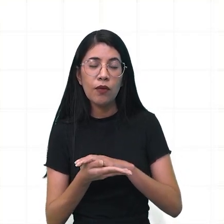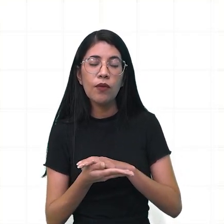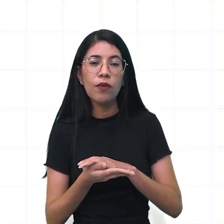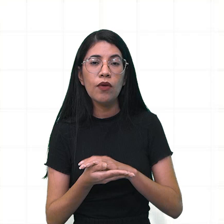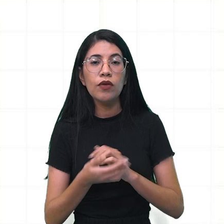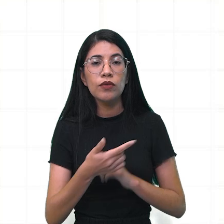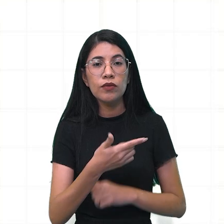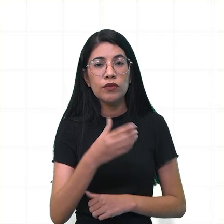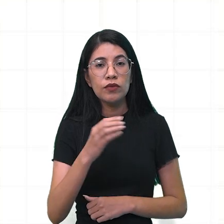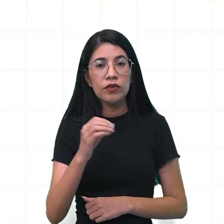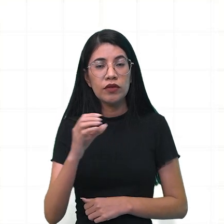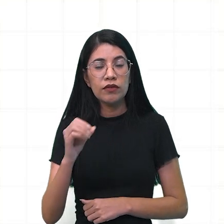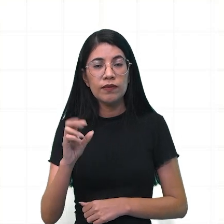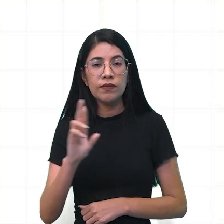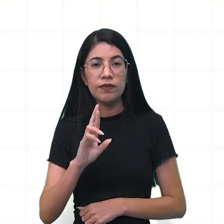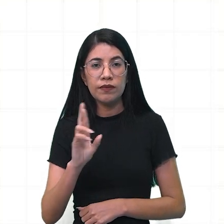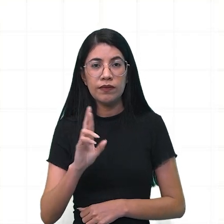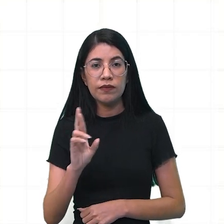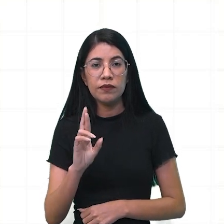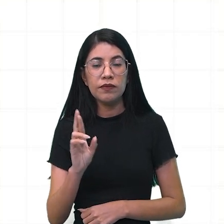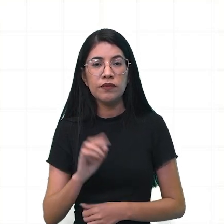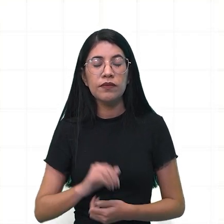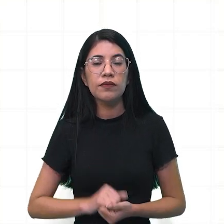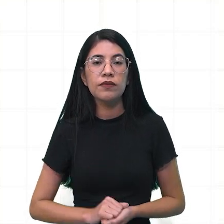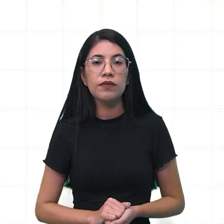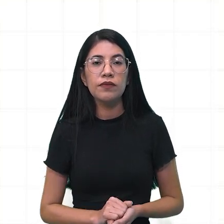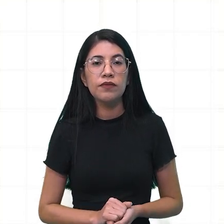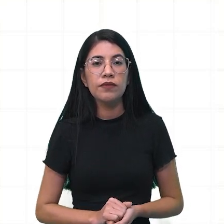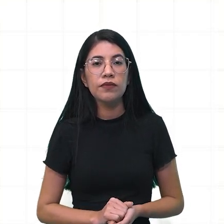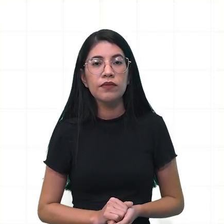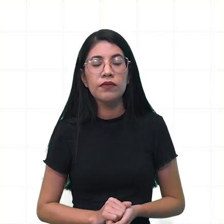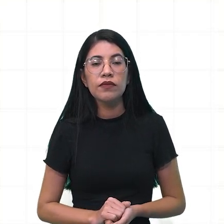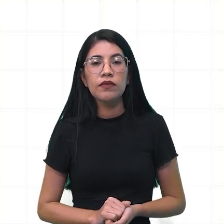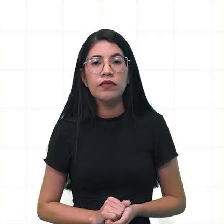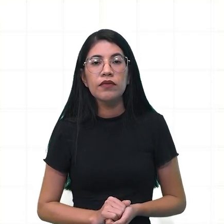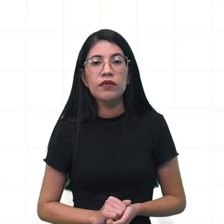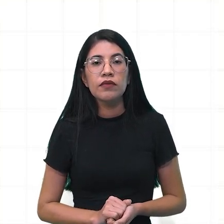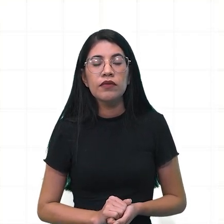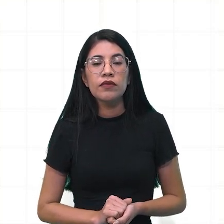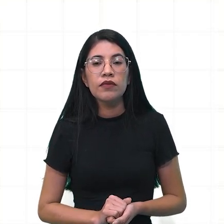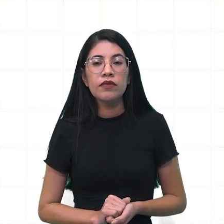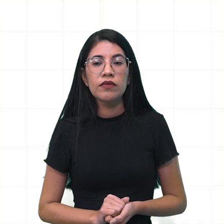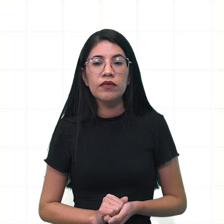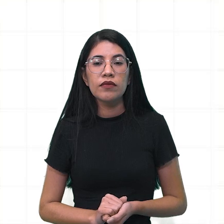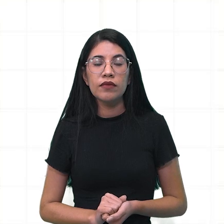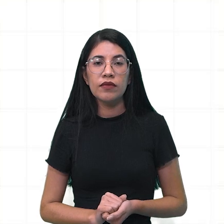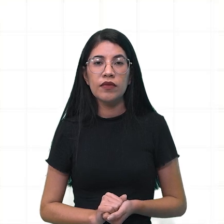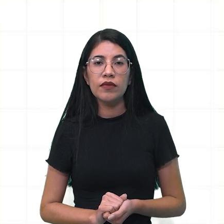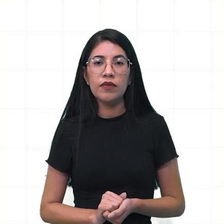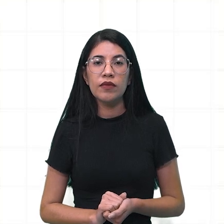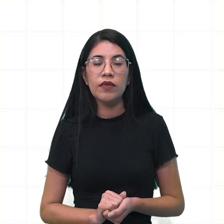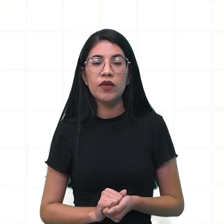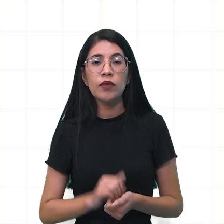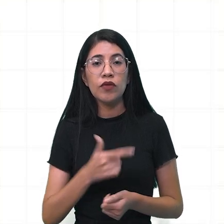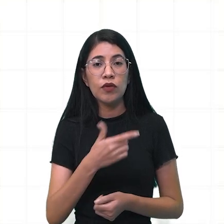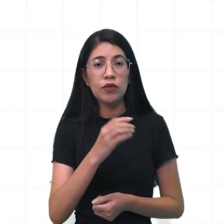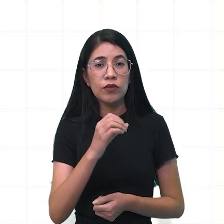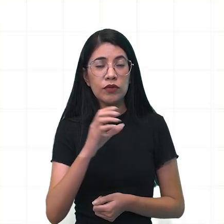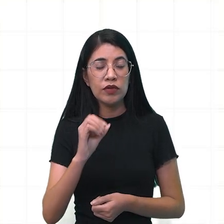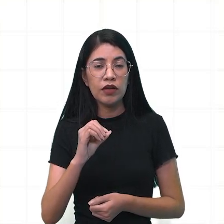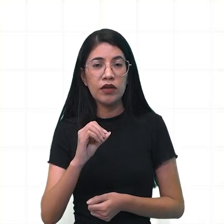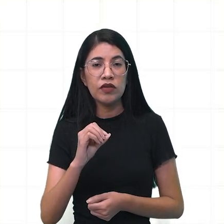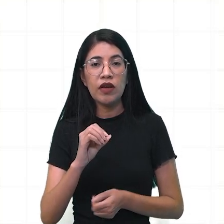na conta r$ 2 quando ela depositou esses r$ 2 sobraram